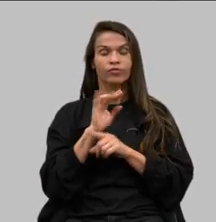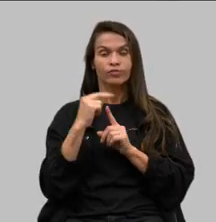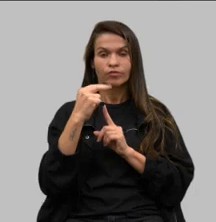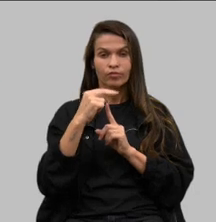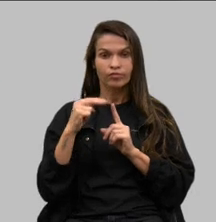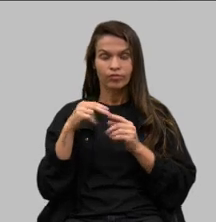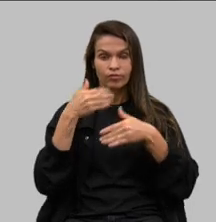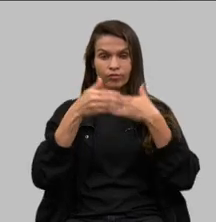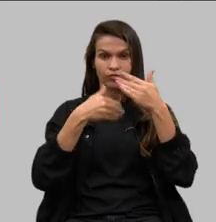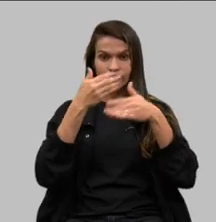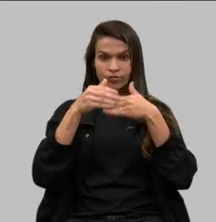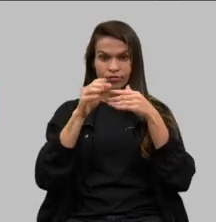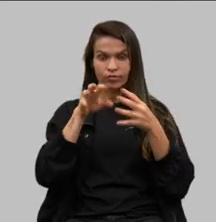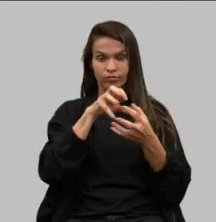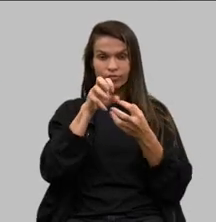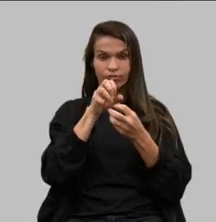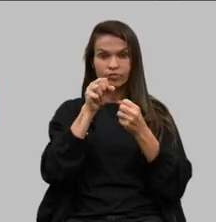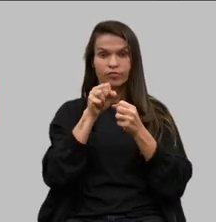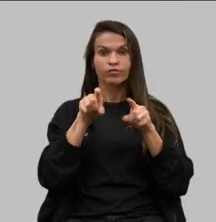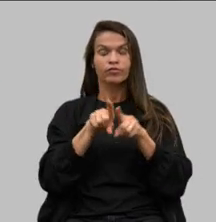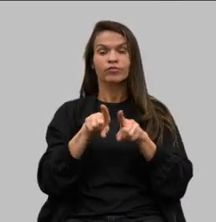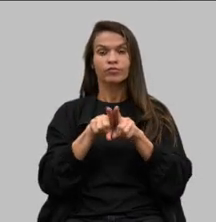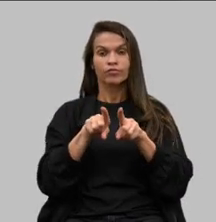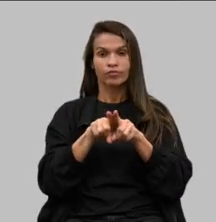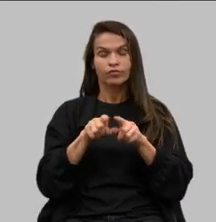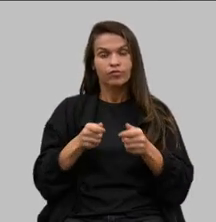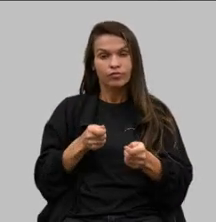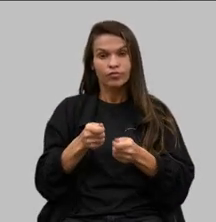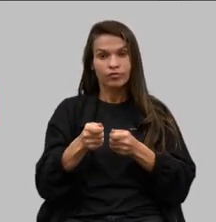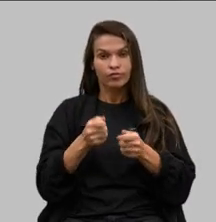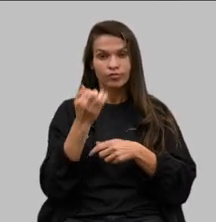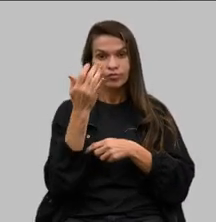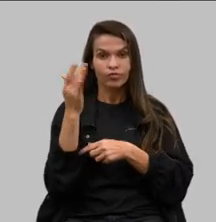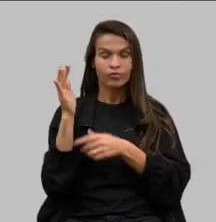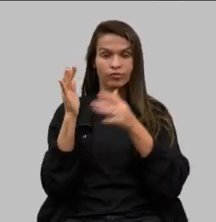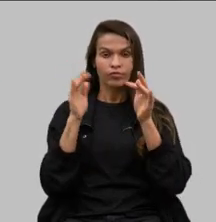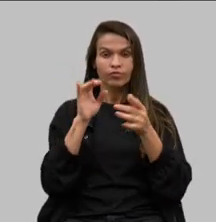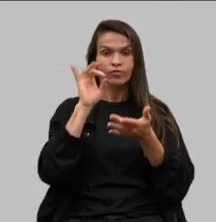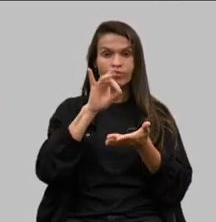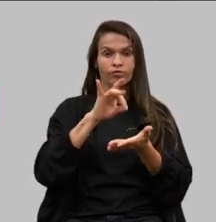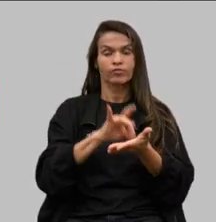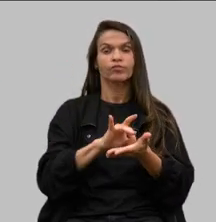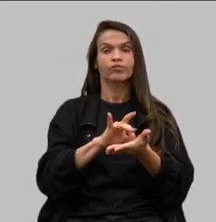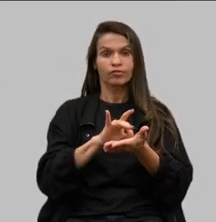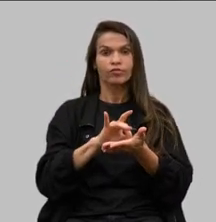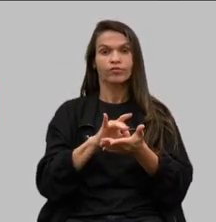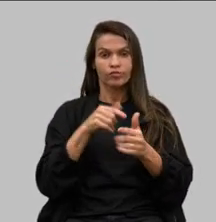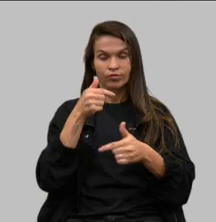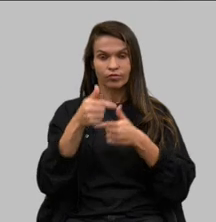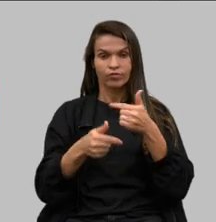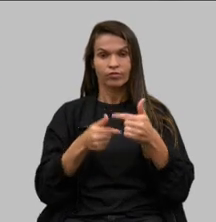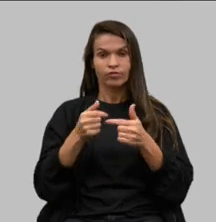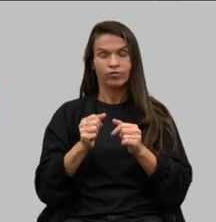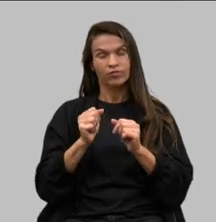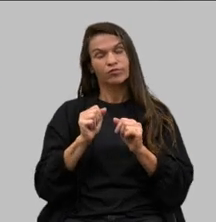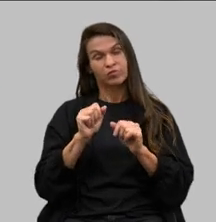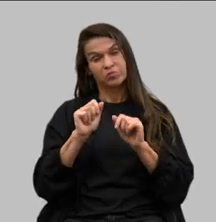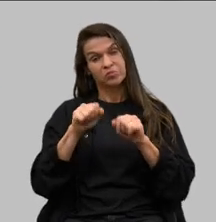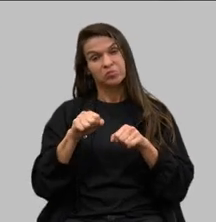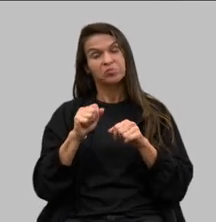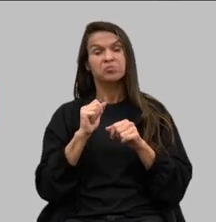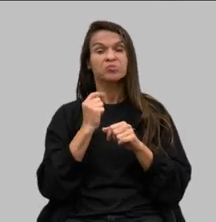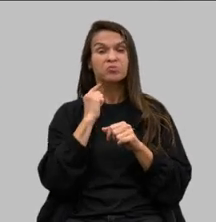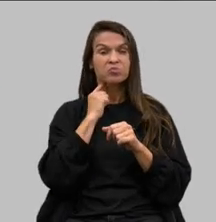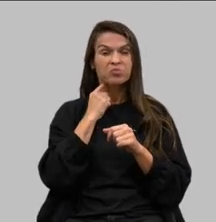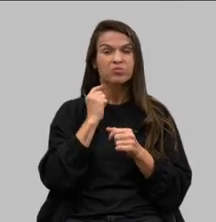do desenvolvimento sustentável mas também do Controle Ambiental efetivo sobre atividades potencialmente poluidoras